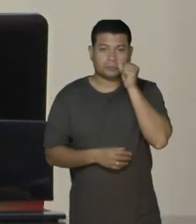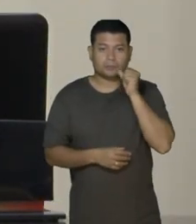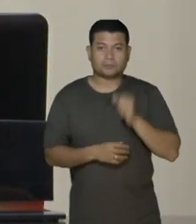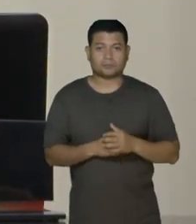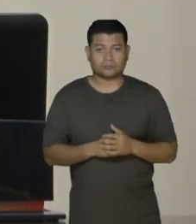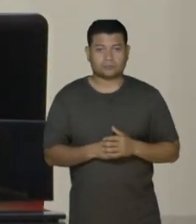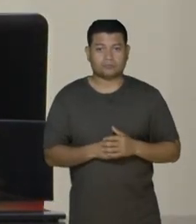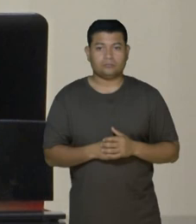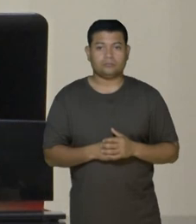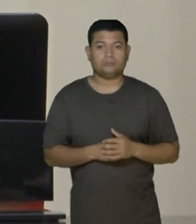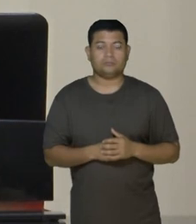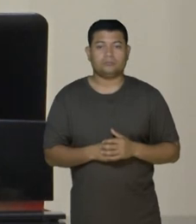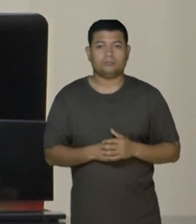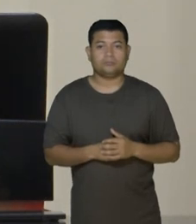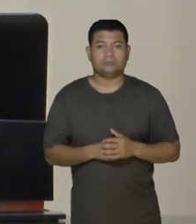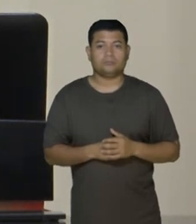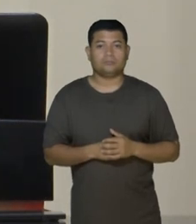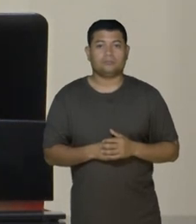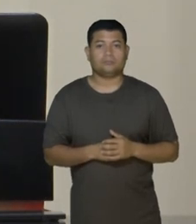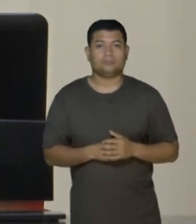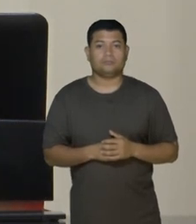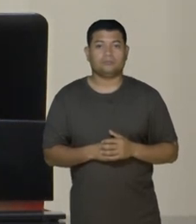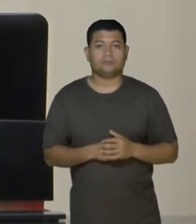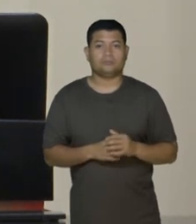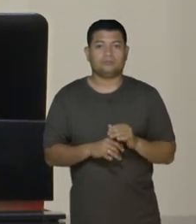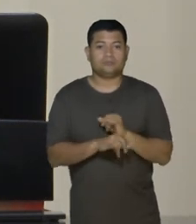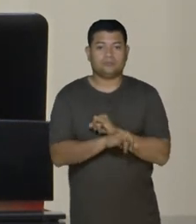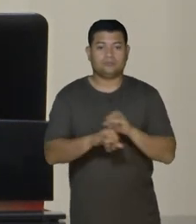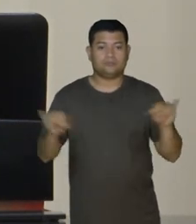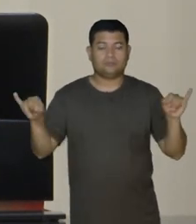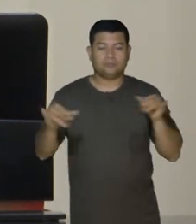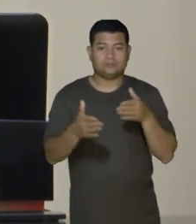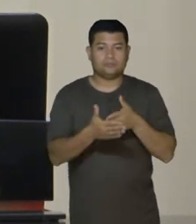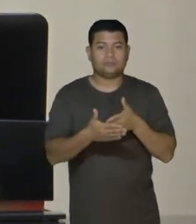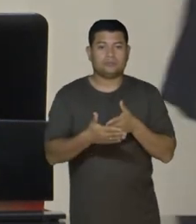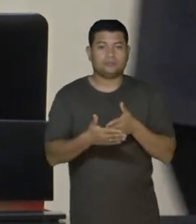discussão e votação em turno único da mensagem de veto